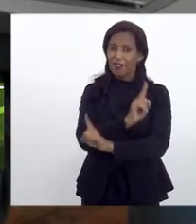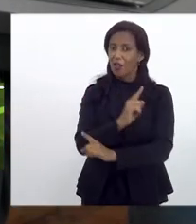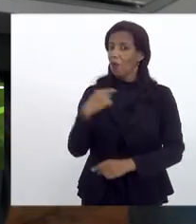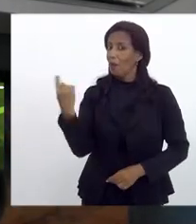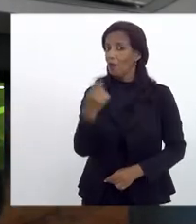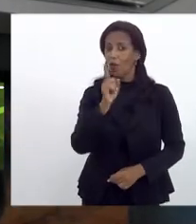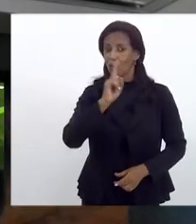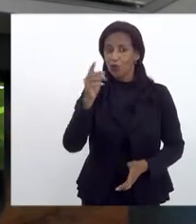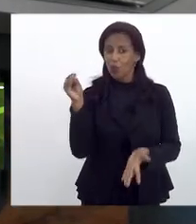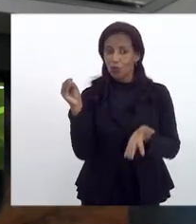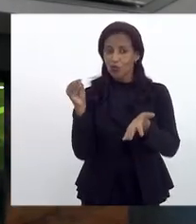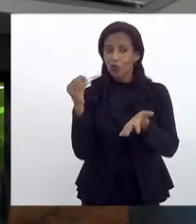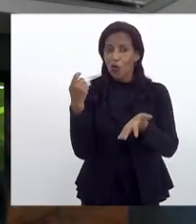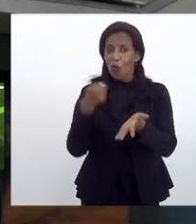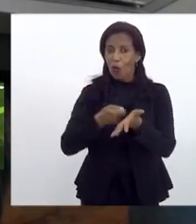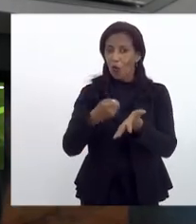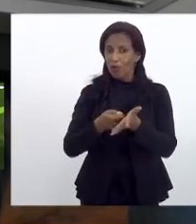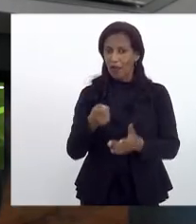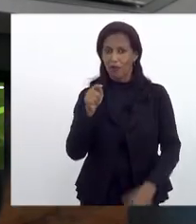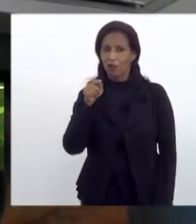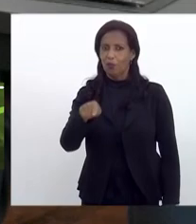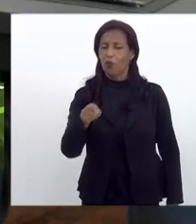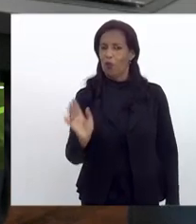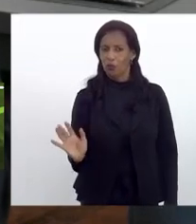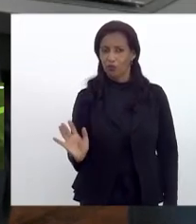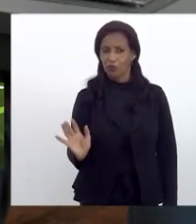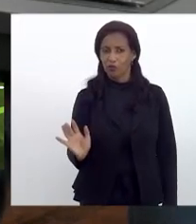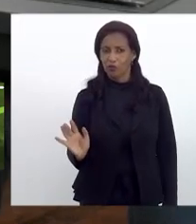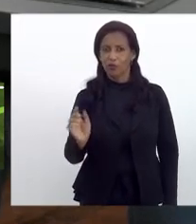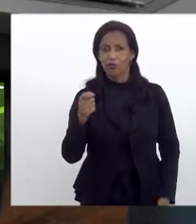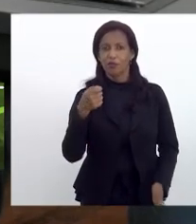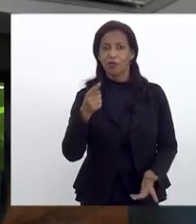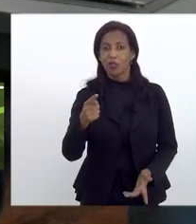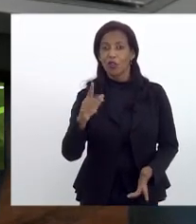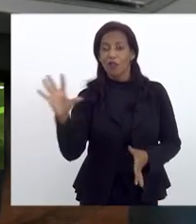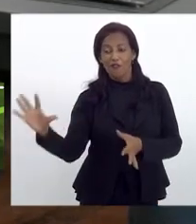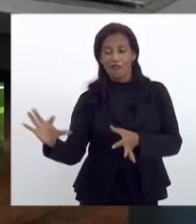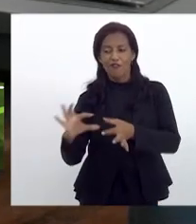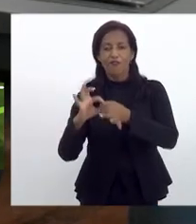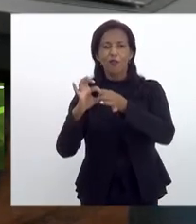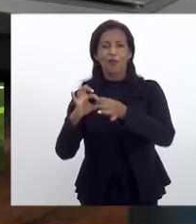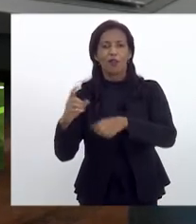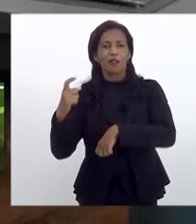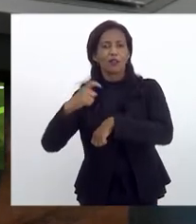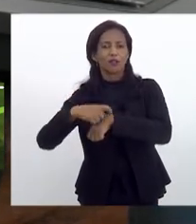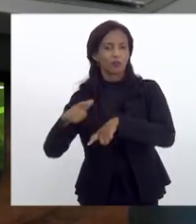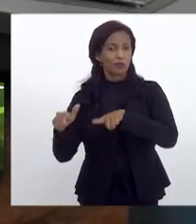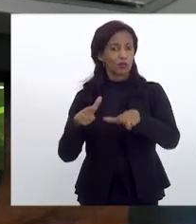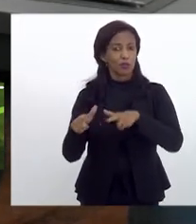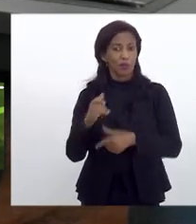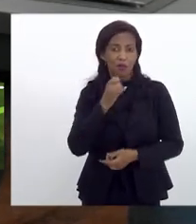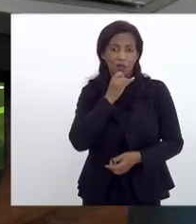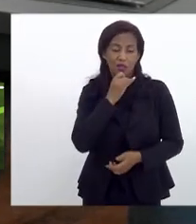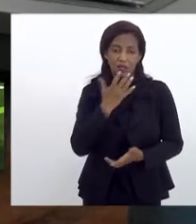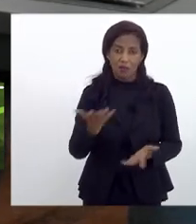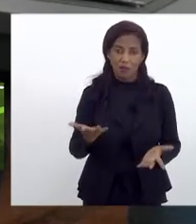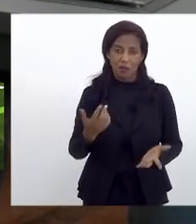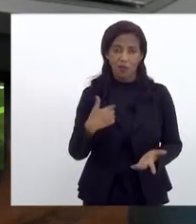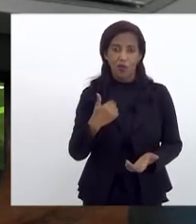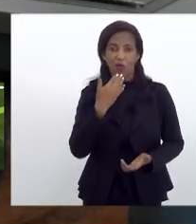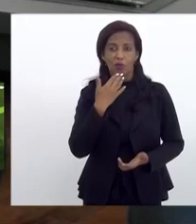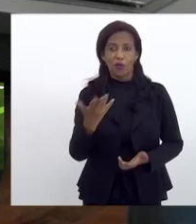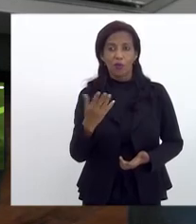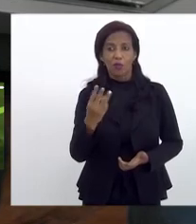somos Obrigados a extinguir o triênio E ponto Nós somos obrigados A extingui-lo Vinculado ao tempo de serviço Eu por exemplo Propus Que além do